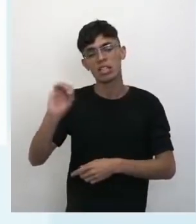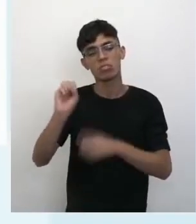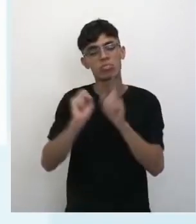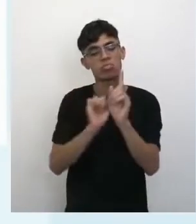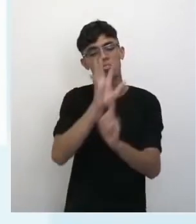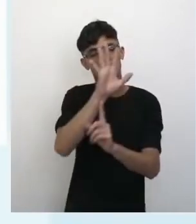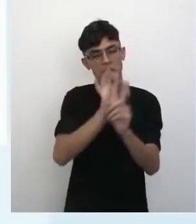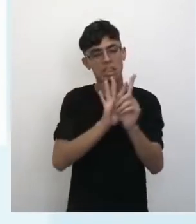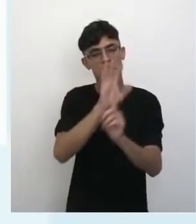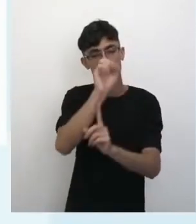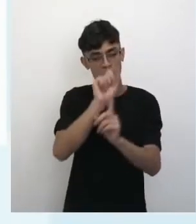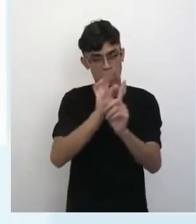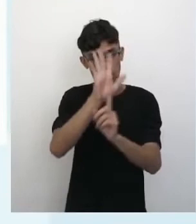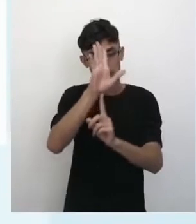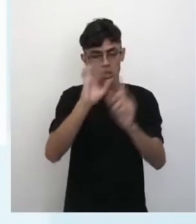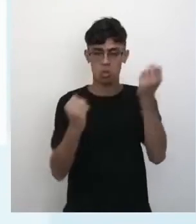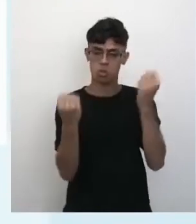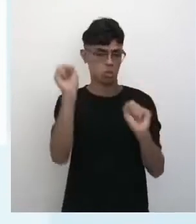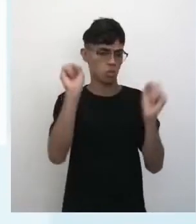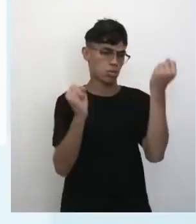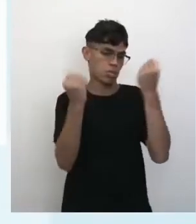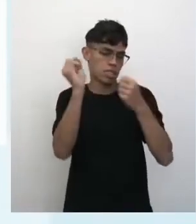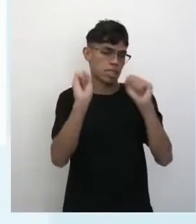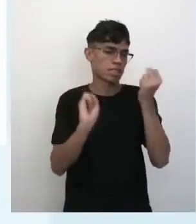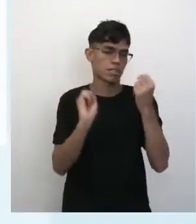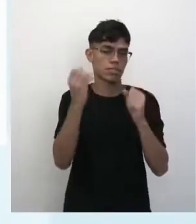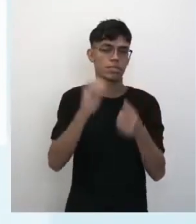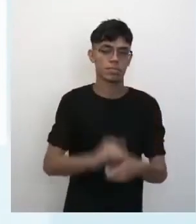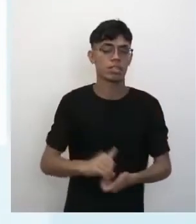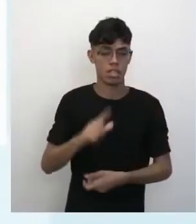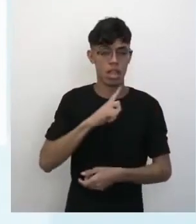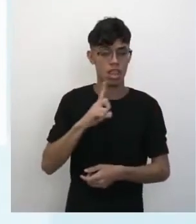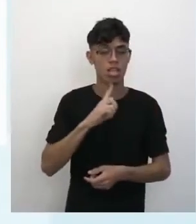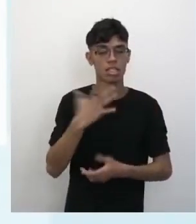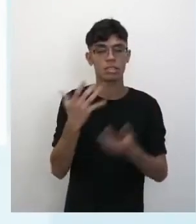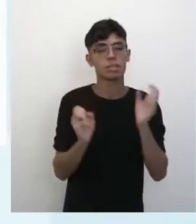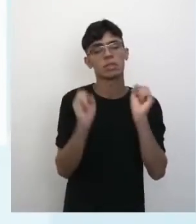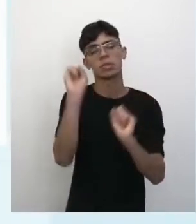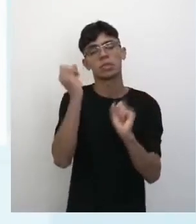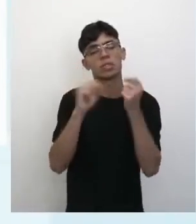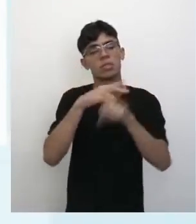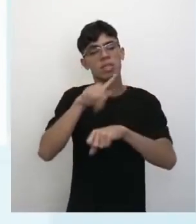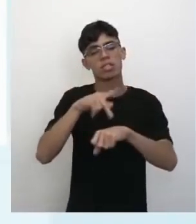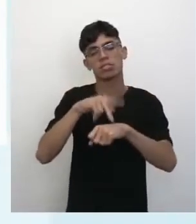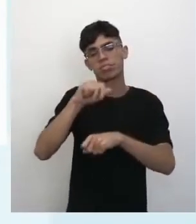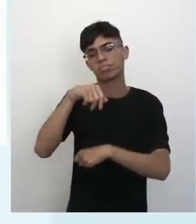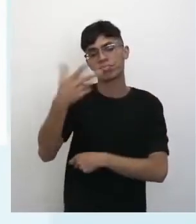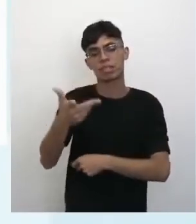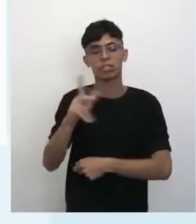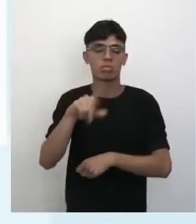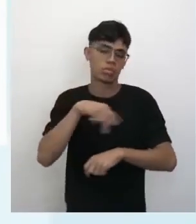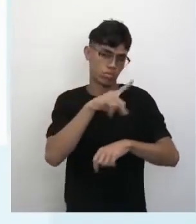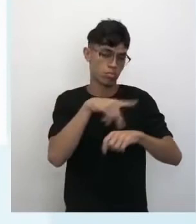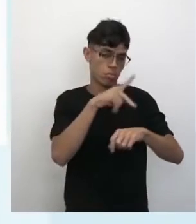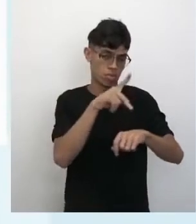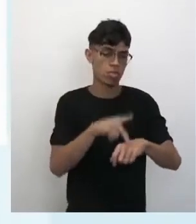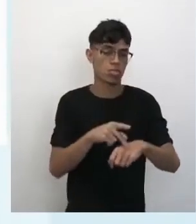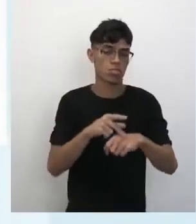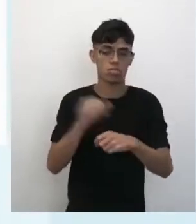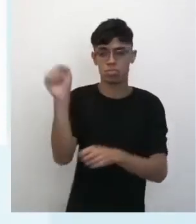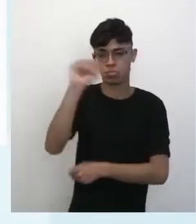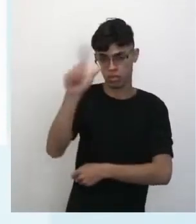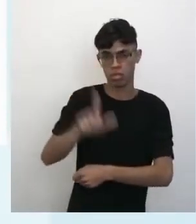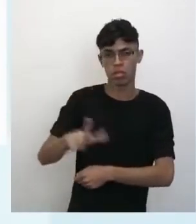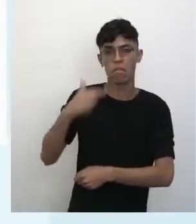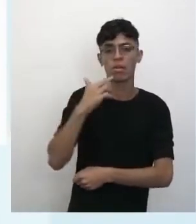indústrias, mesmo que são indústrias transnacionais, aquelas indústrias estrangeiras, estão aí nos países em azul, né?